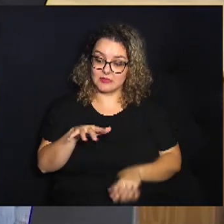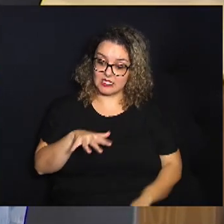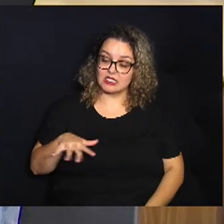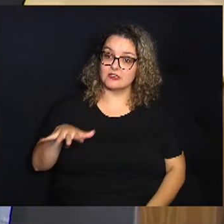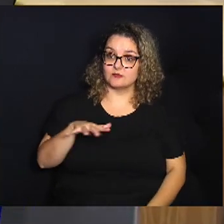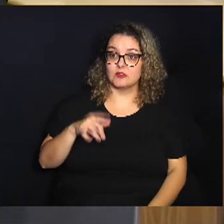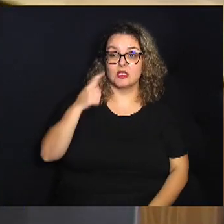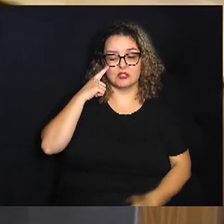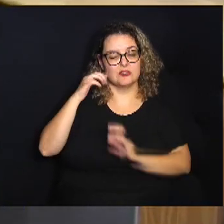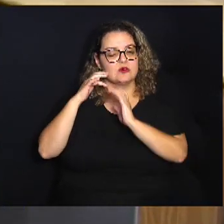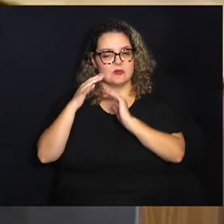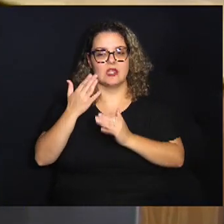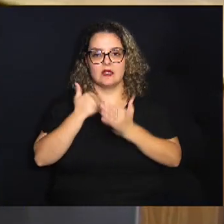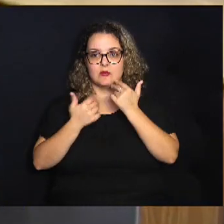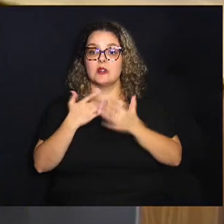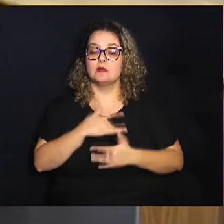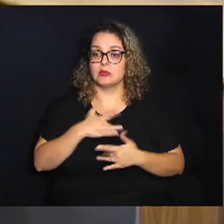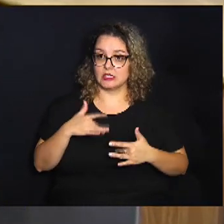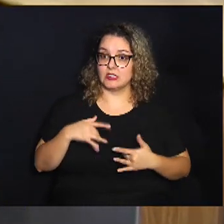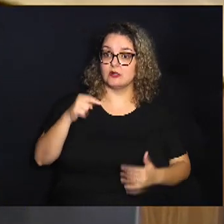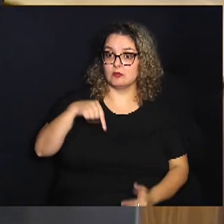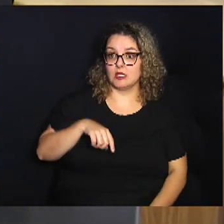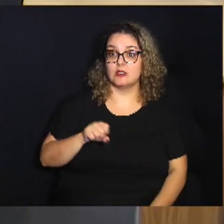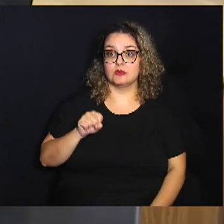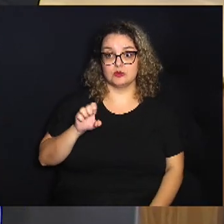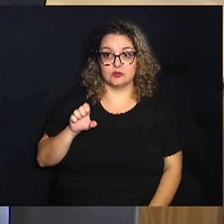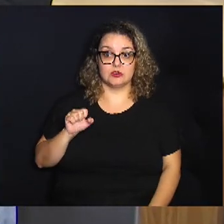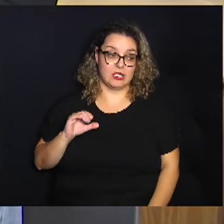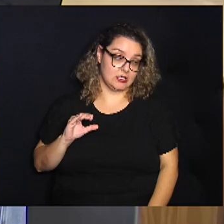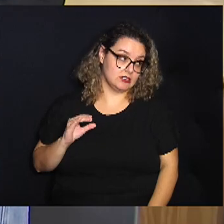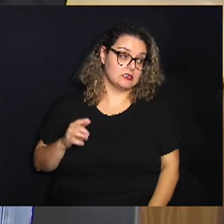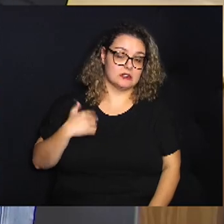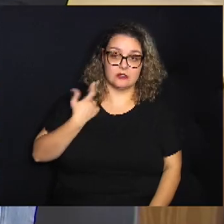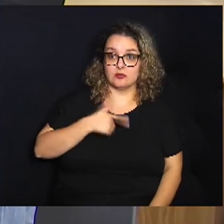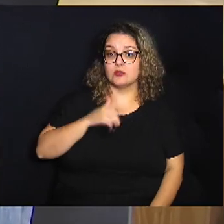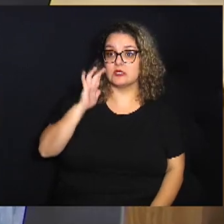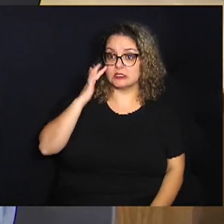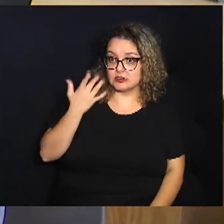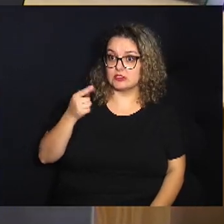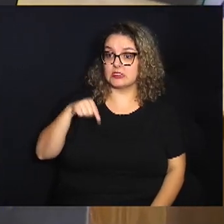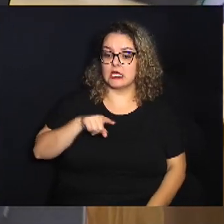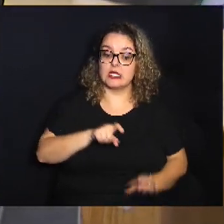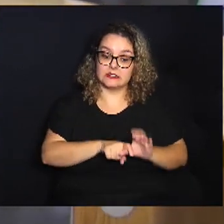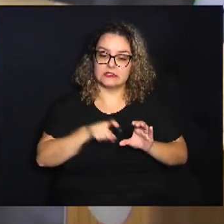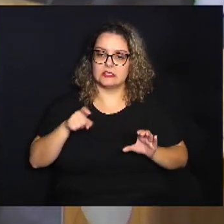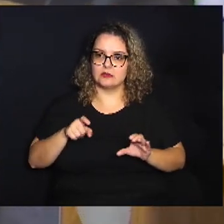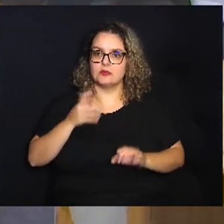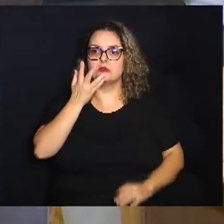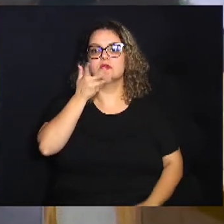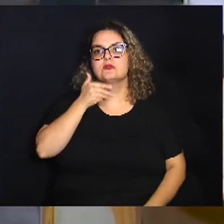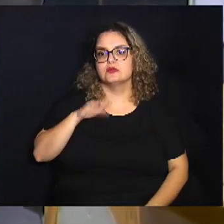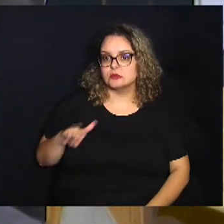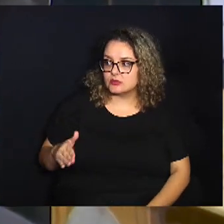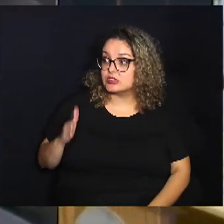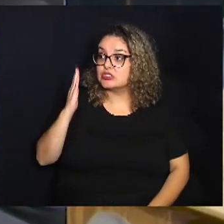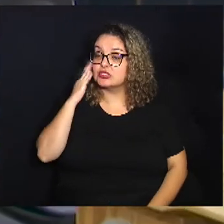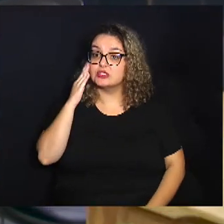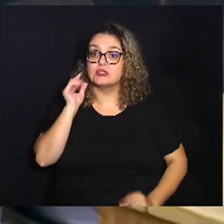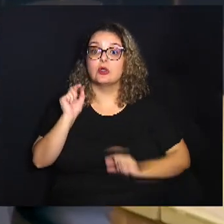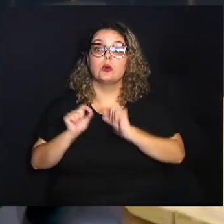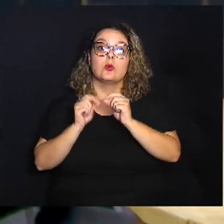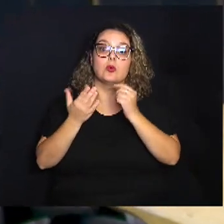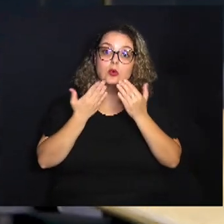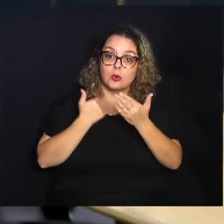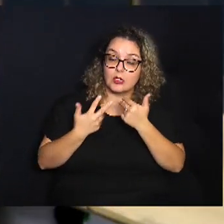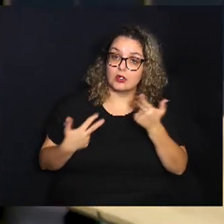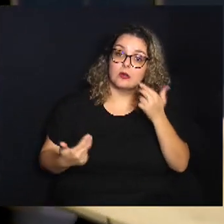de pensar alimentação saudável aqui no SESC. Então a gente considera que essa autonomia da criança, né, de entender o que ela come,